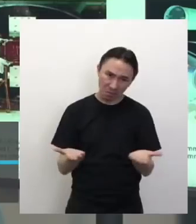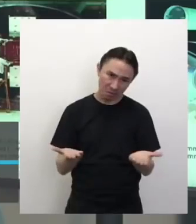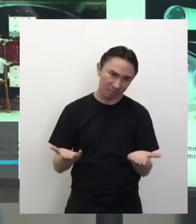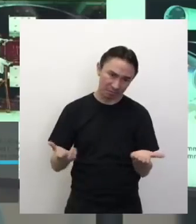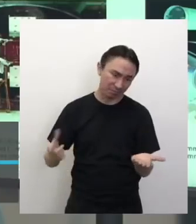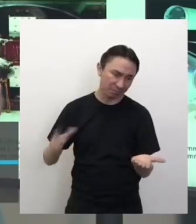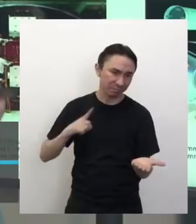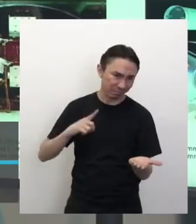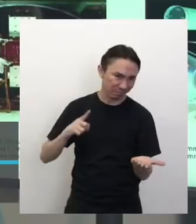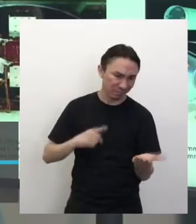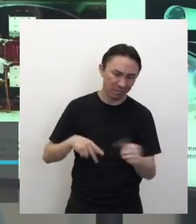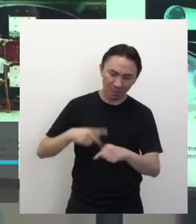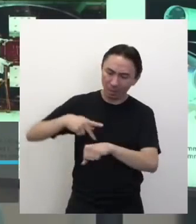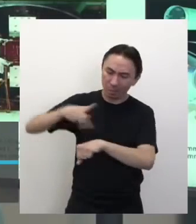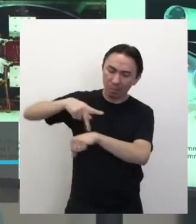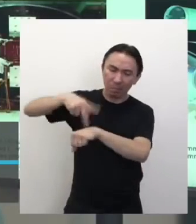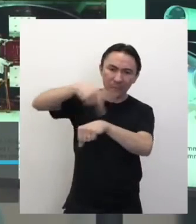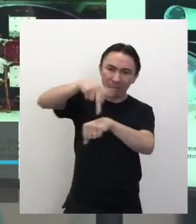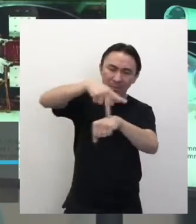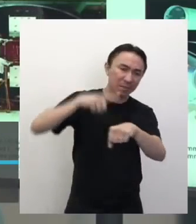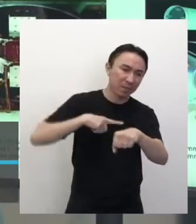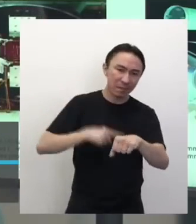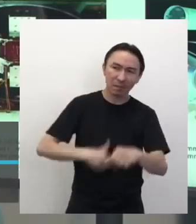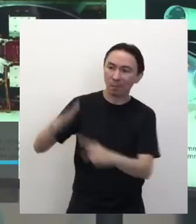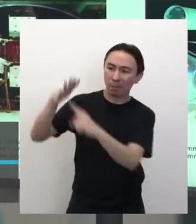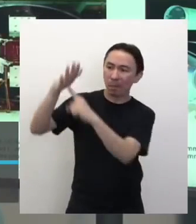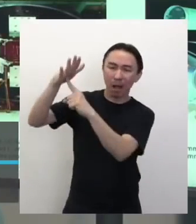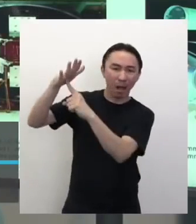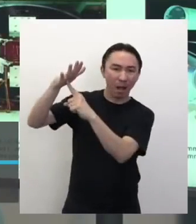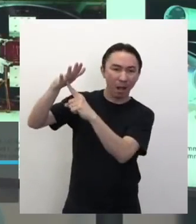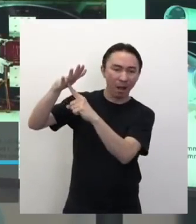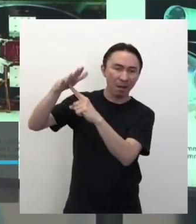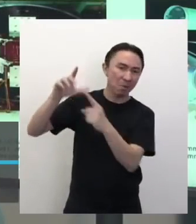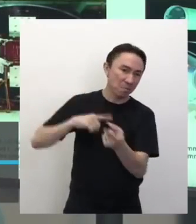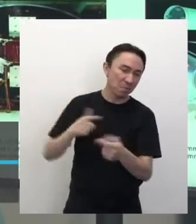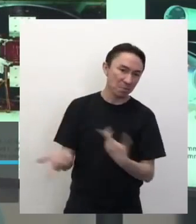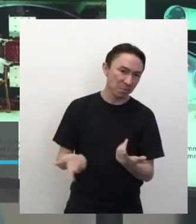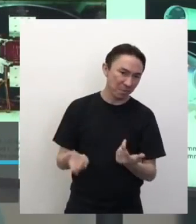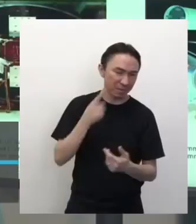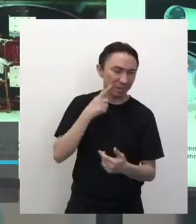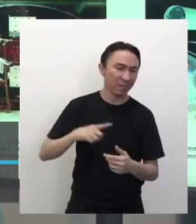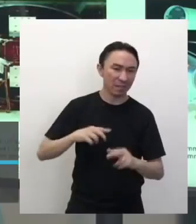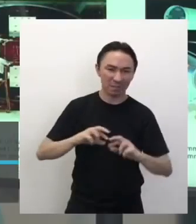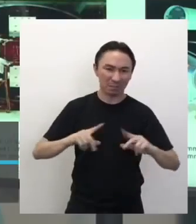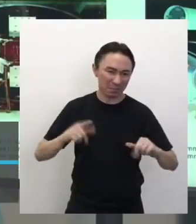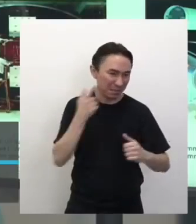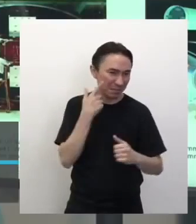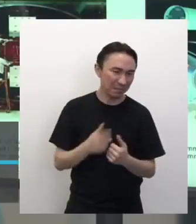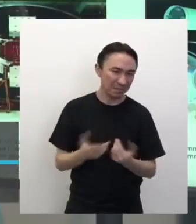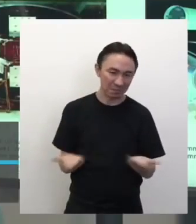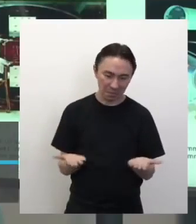todos os países praticamente utilizam os satélites como forma aí de imagem e de som, que são transferidos aqui para a